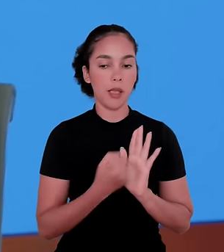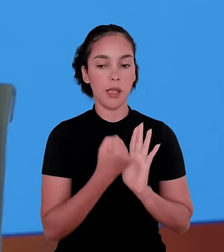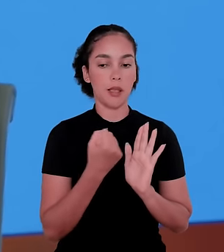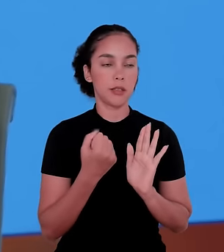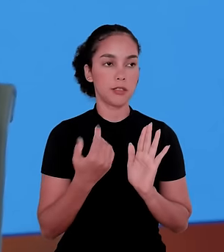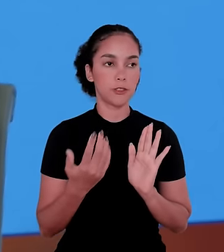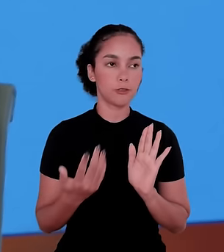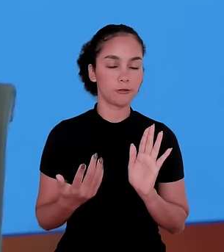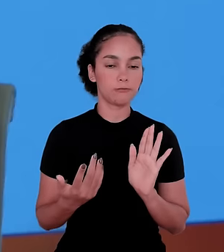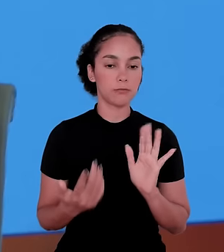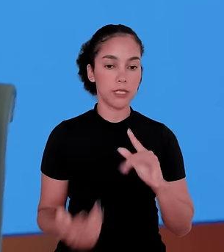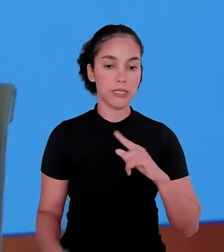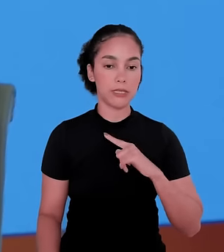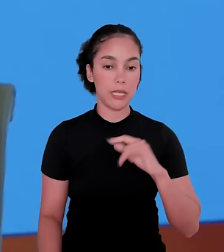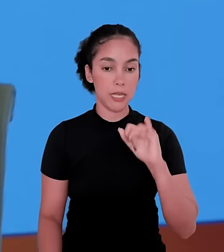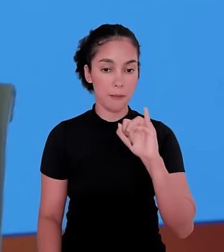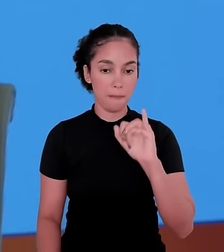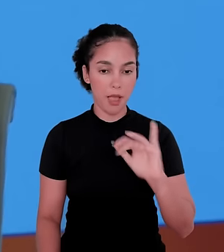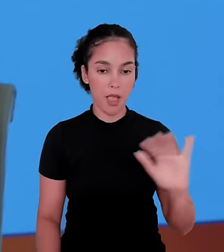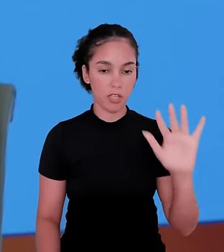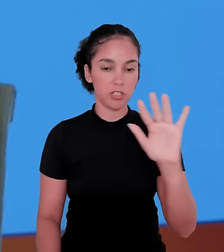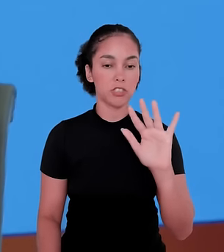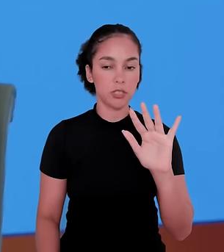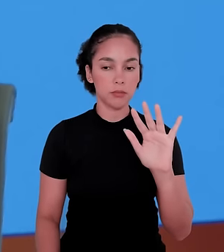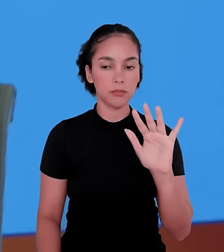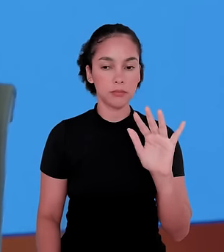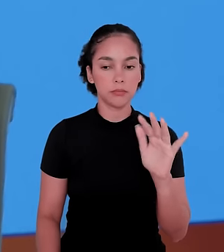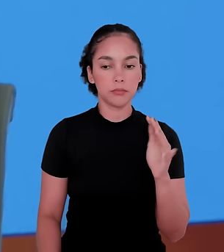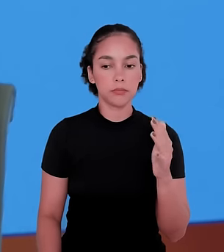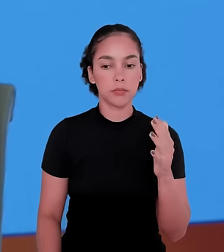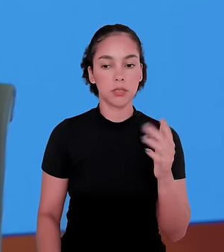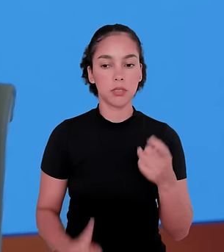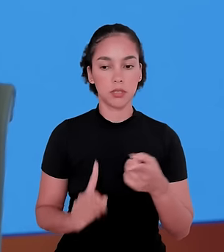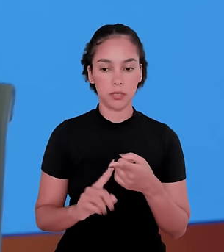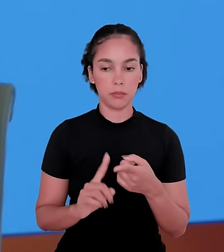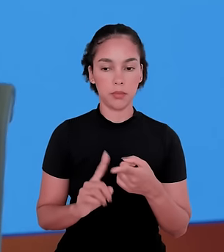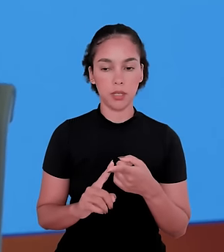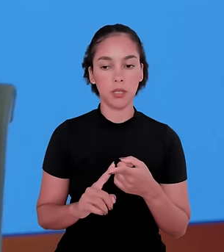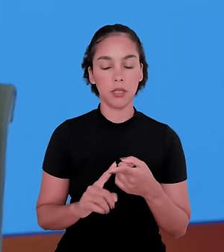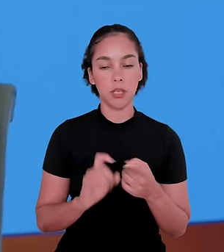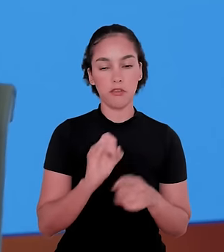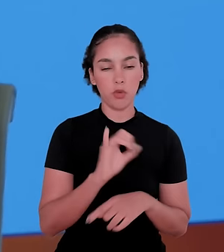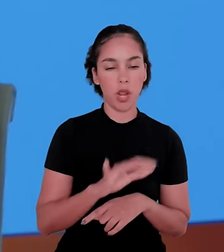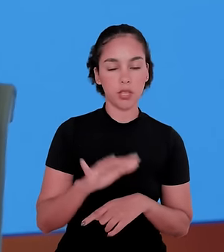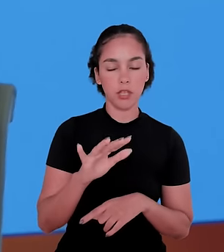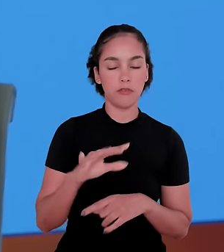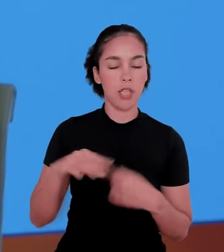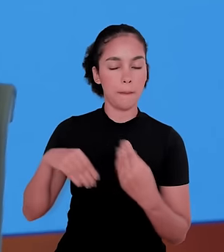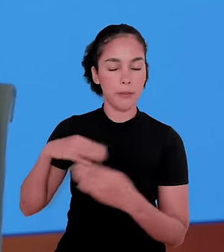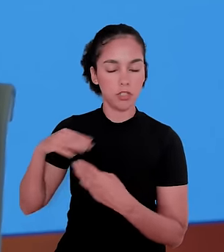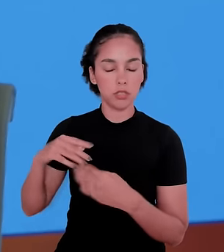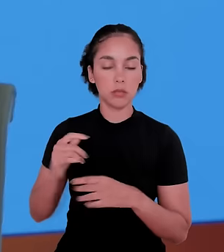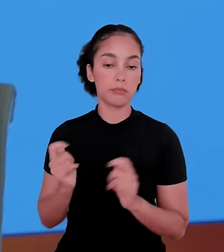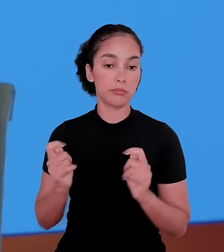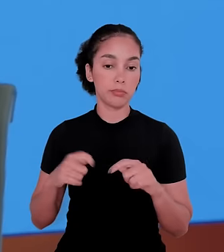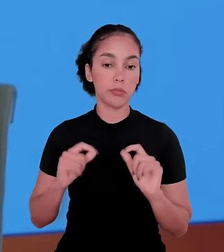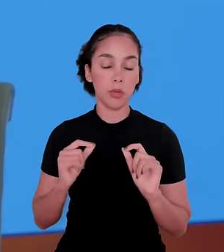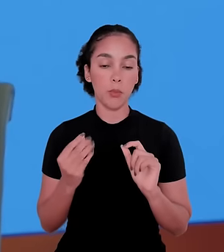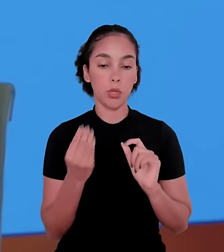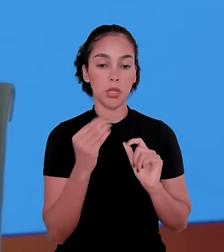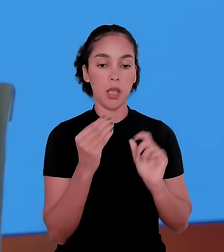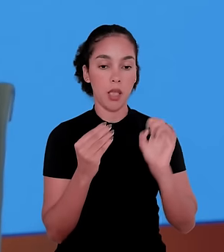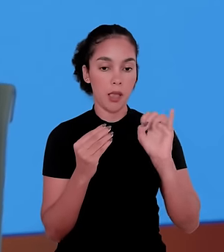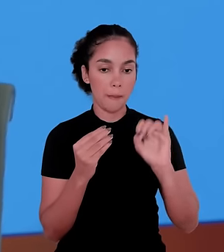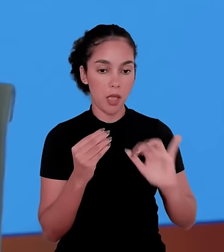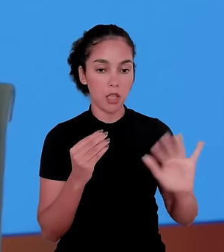que são que possuem imagens como as marcas figurativas e as a gente tem que colocar a